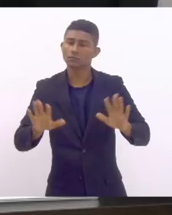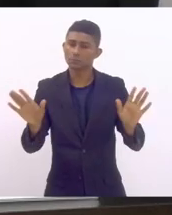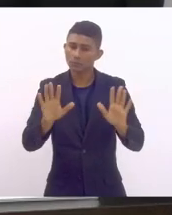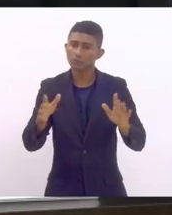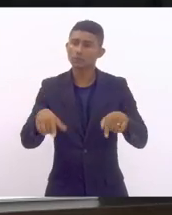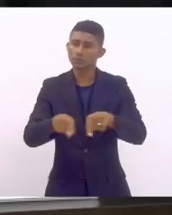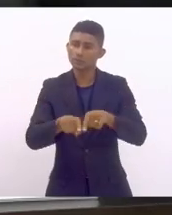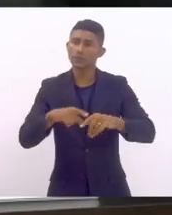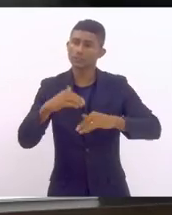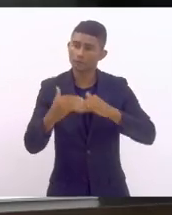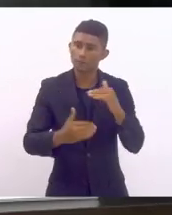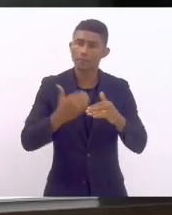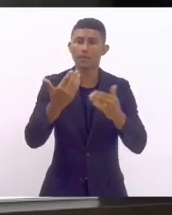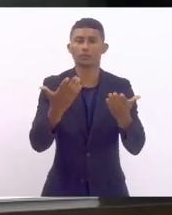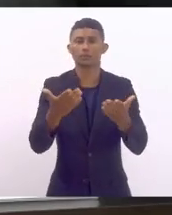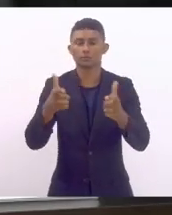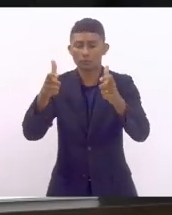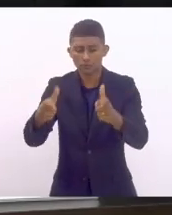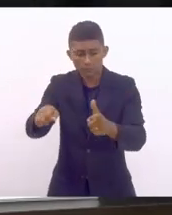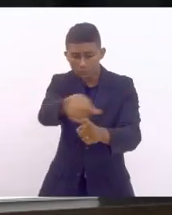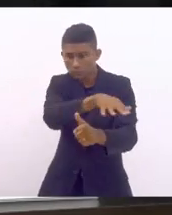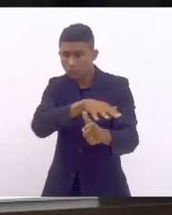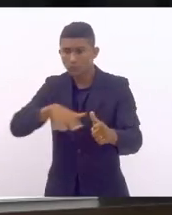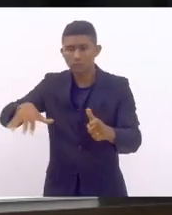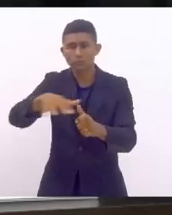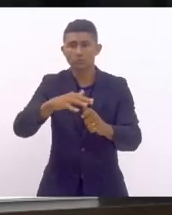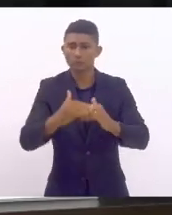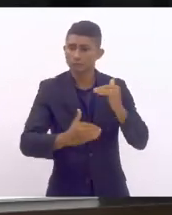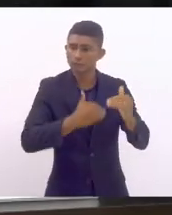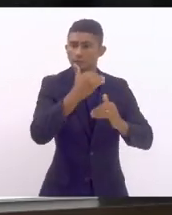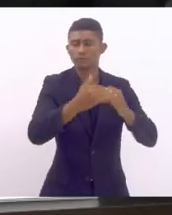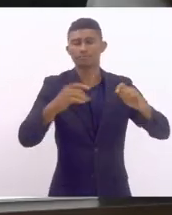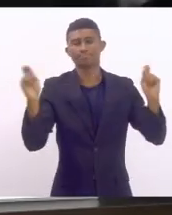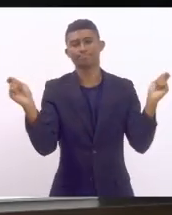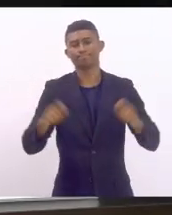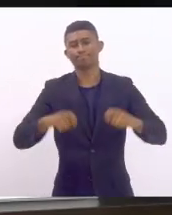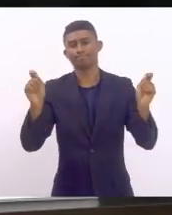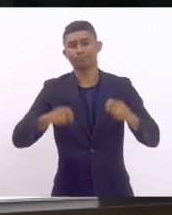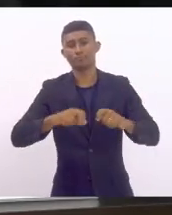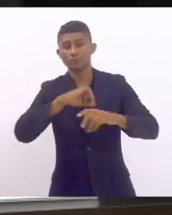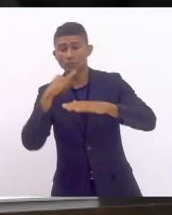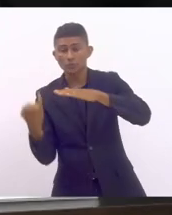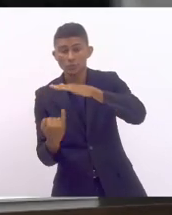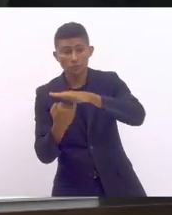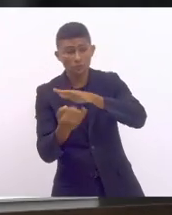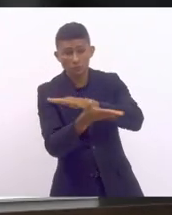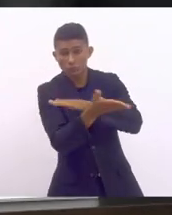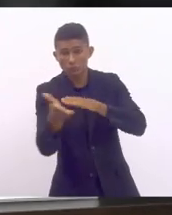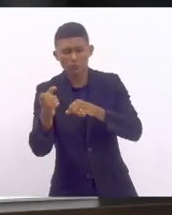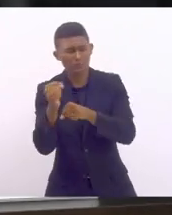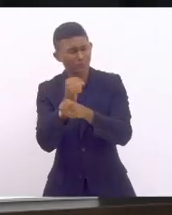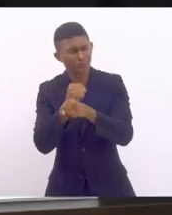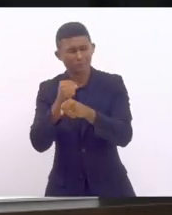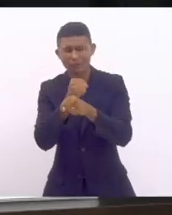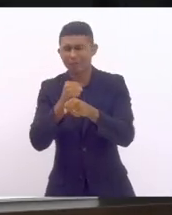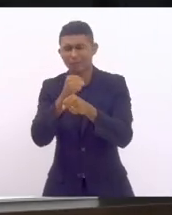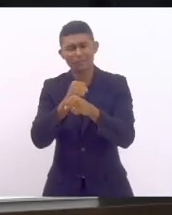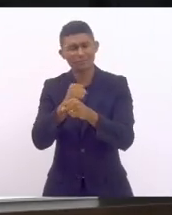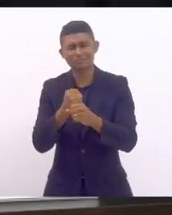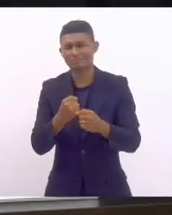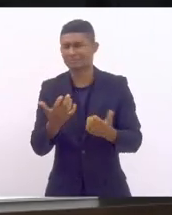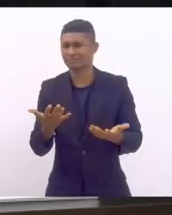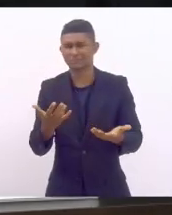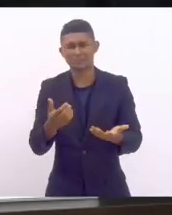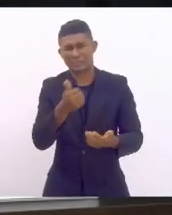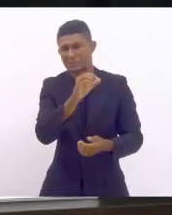questão do desenvolvimento Regional né e osso de instituições centenárias aí incluído o CEFET é